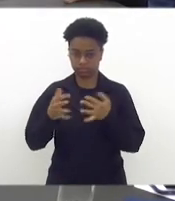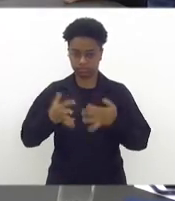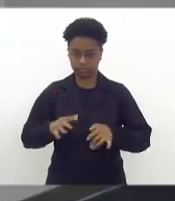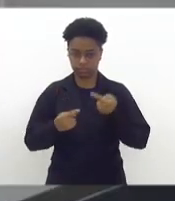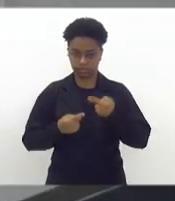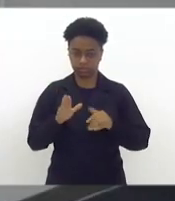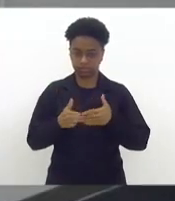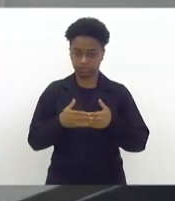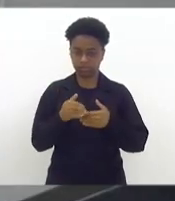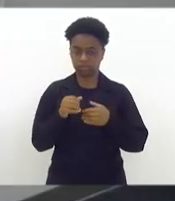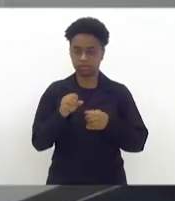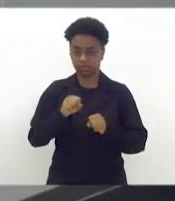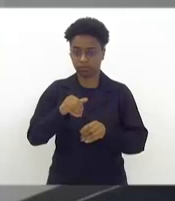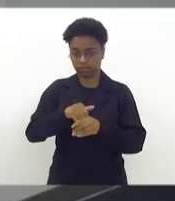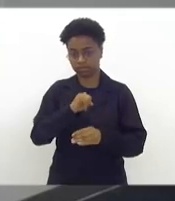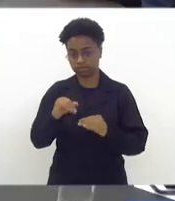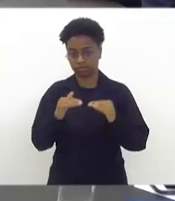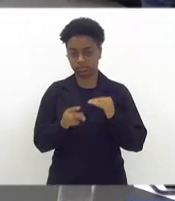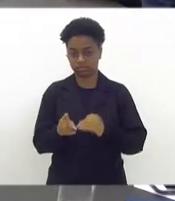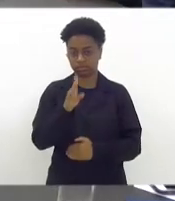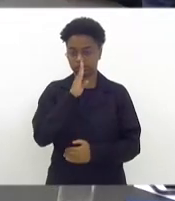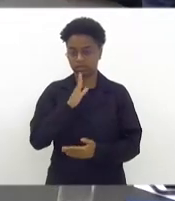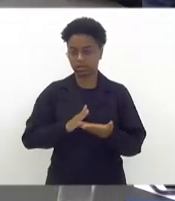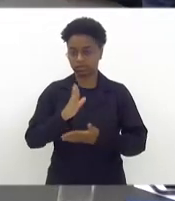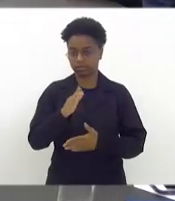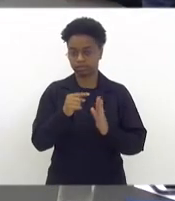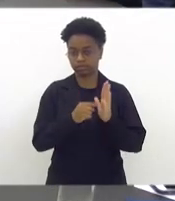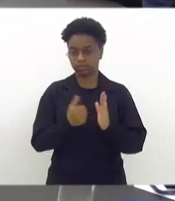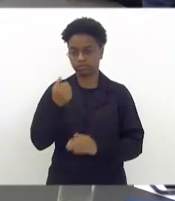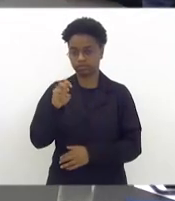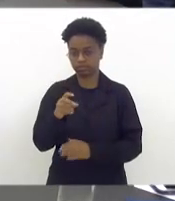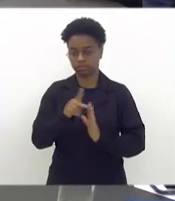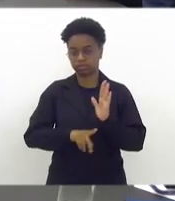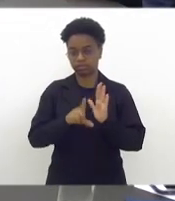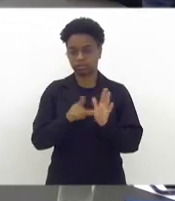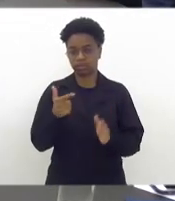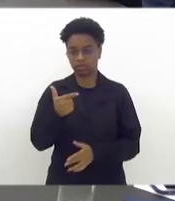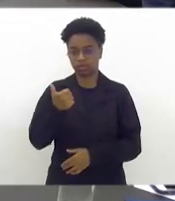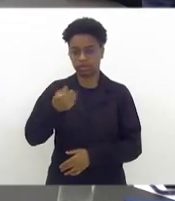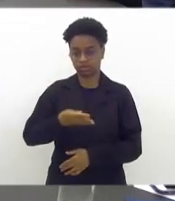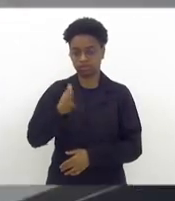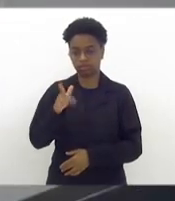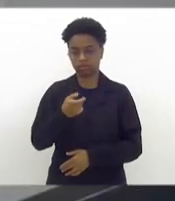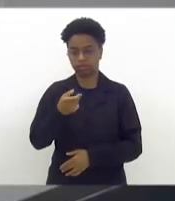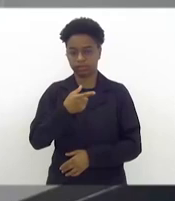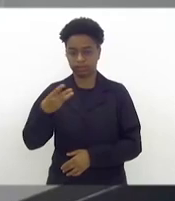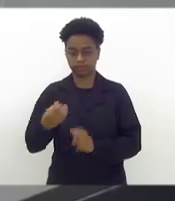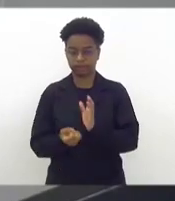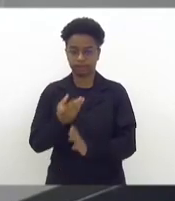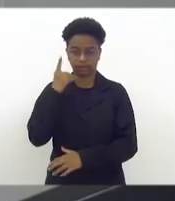discutir, encerrada a discussão, em votação, os senhores que aprovam, permanecem como estão. Aprovado, 15 da pauta, PL 1214 de 23, de autoria dos